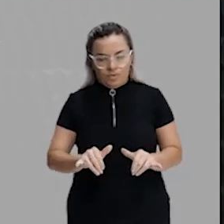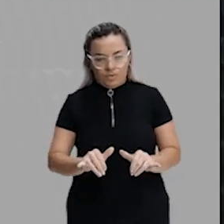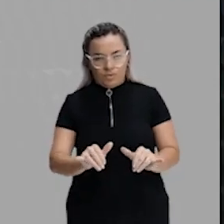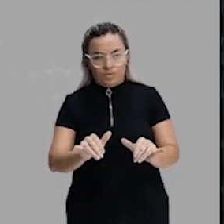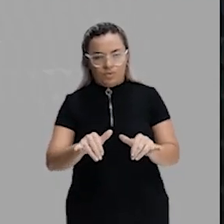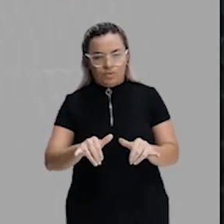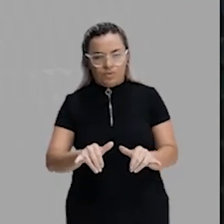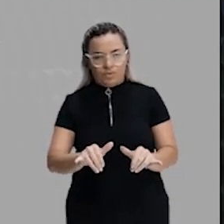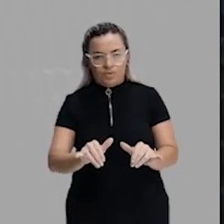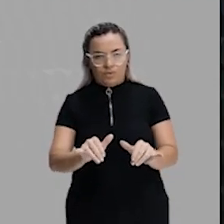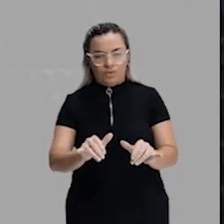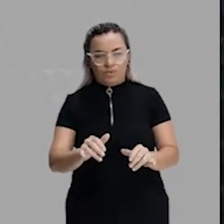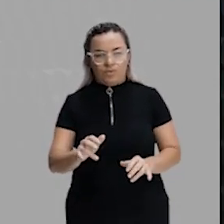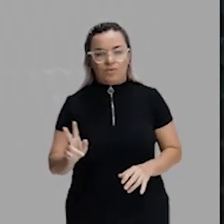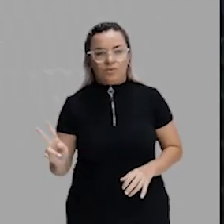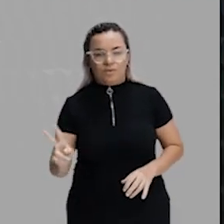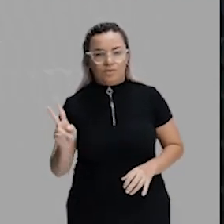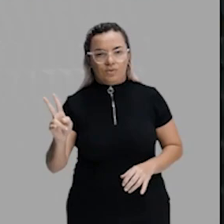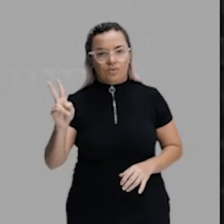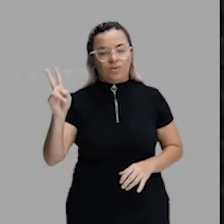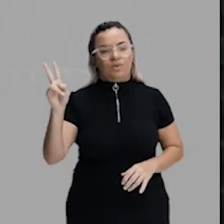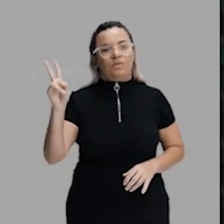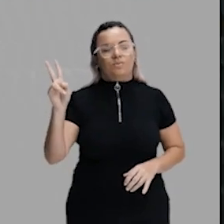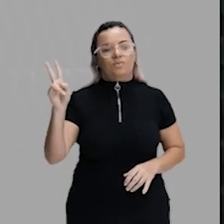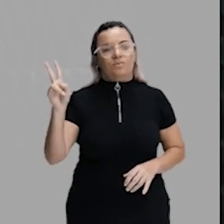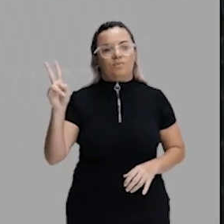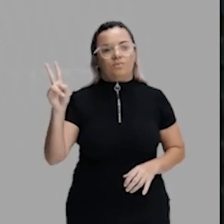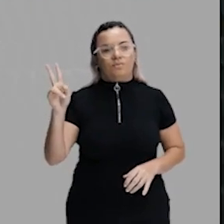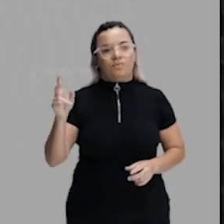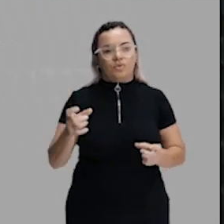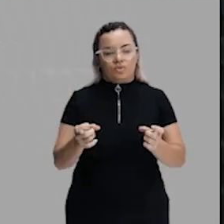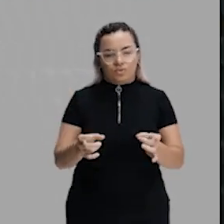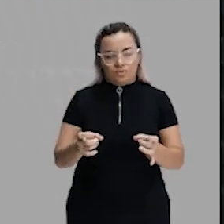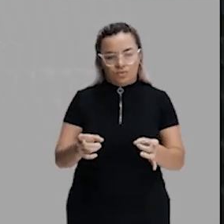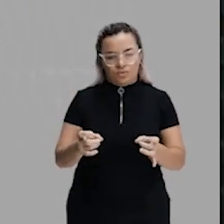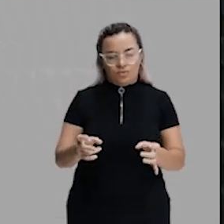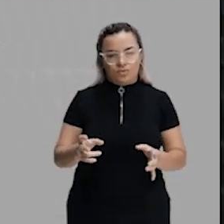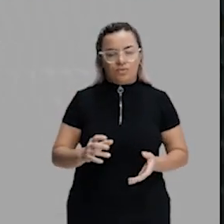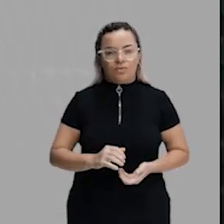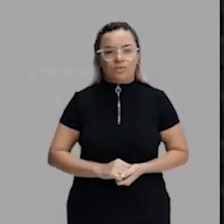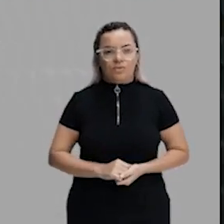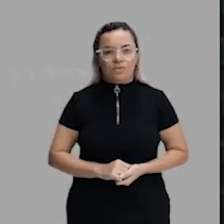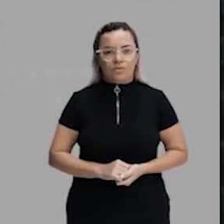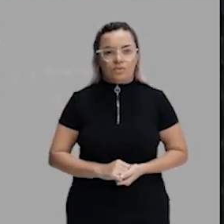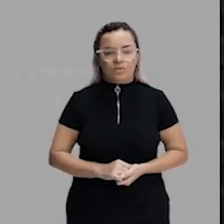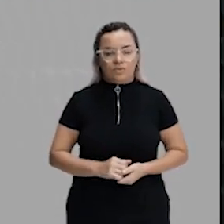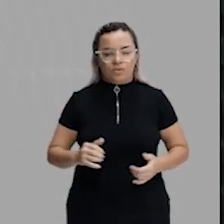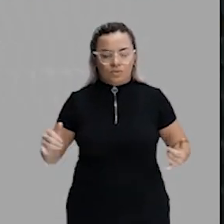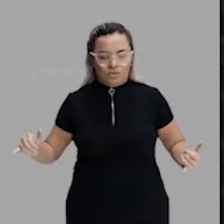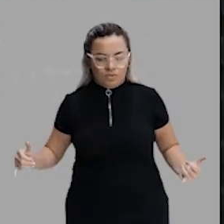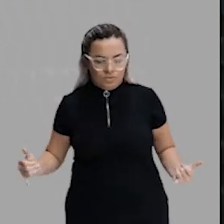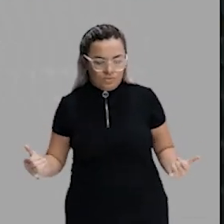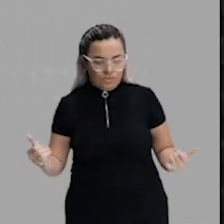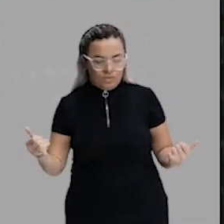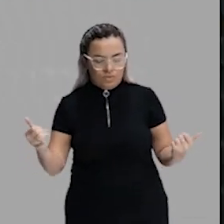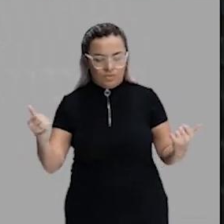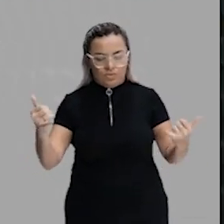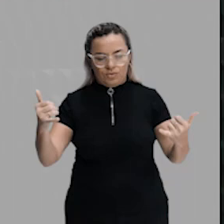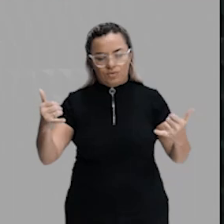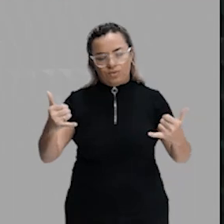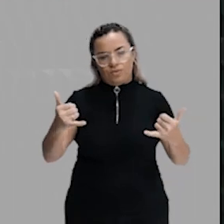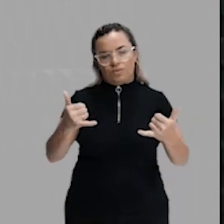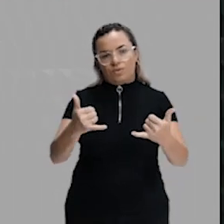com os seus valores pontuais. Mas os circuitos elétricos, dependendo dos